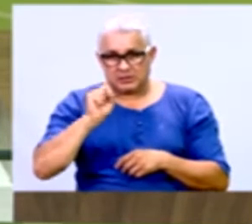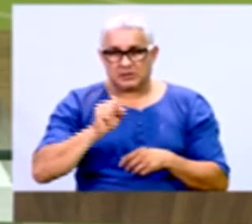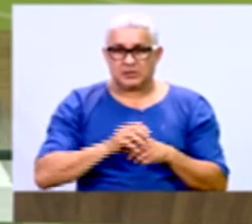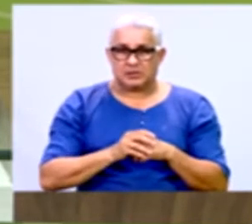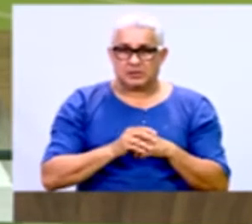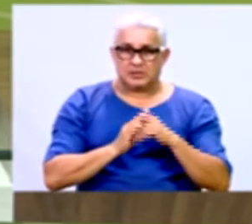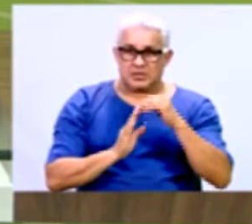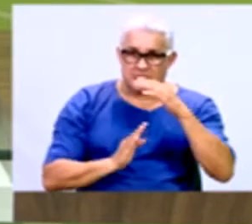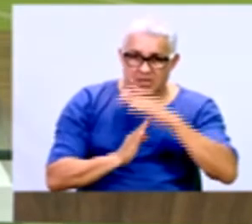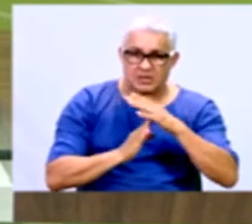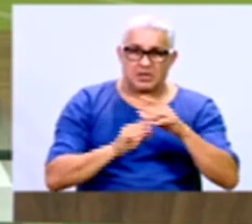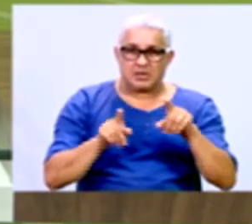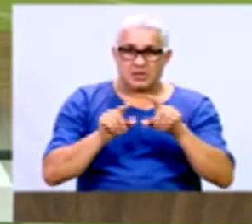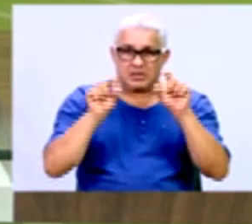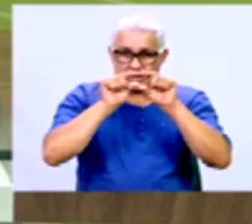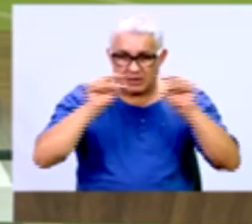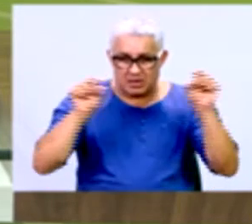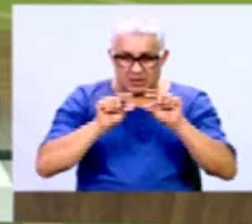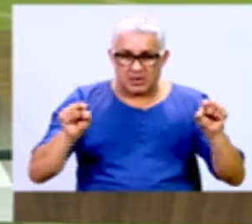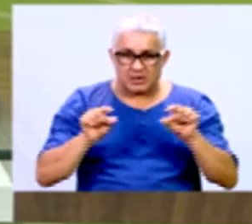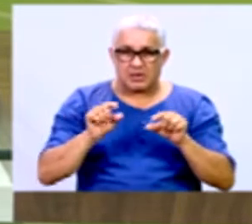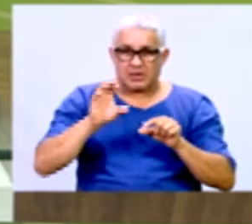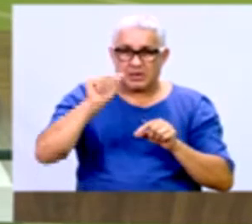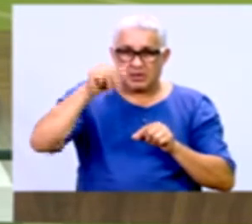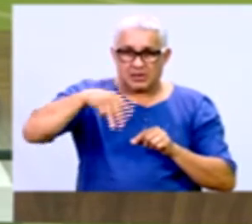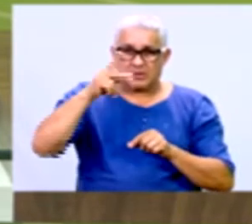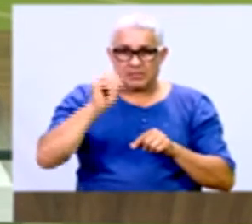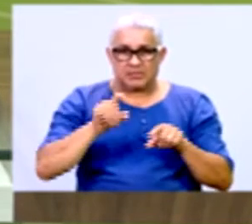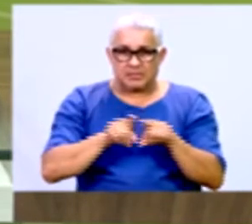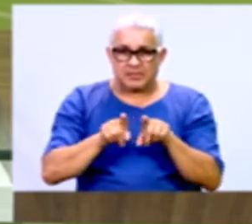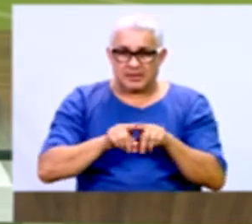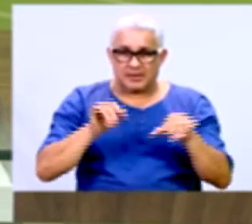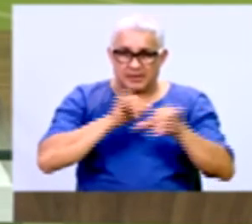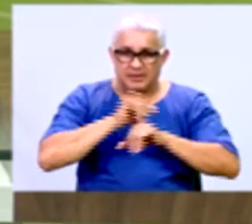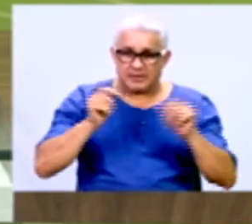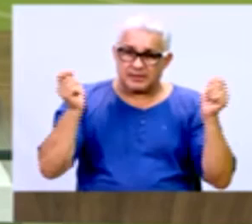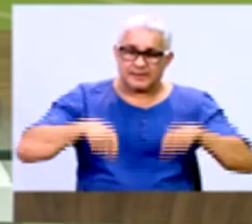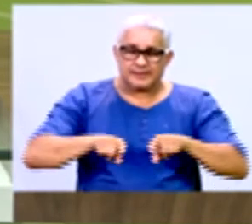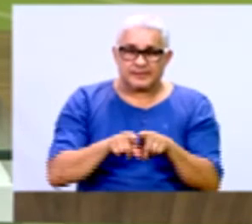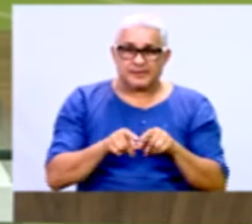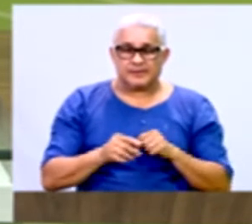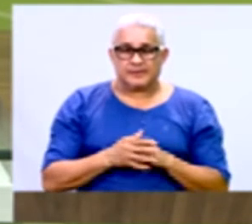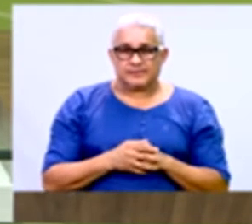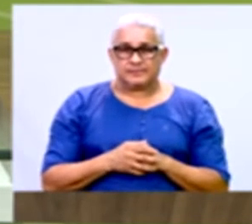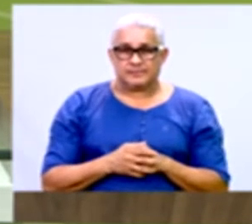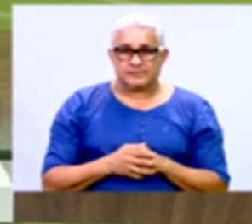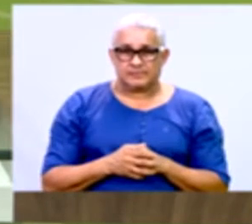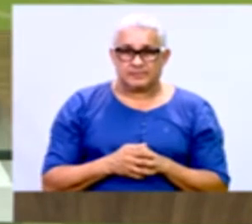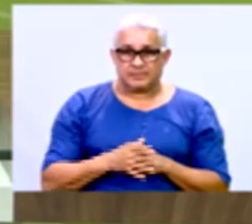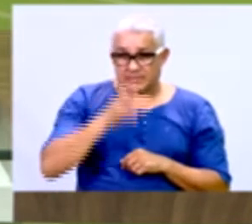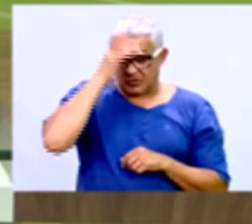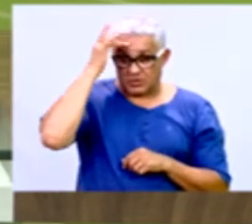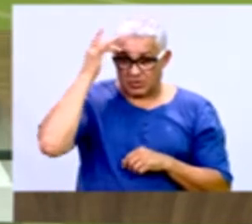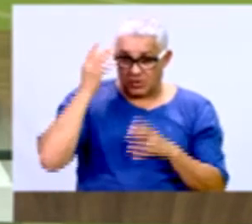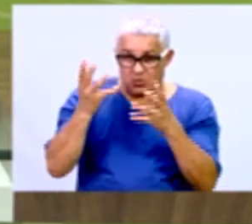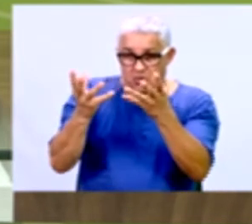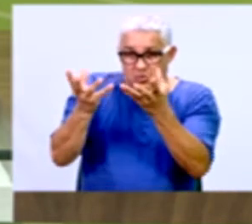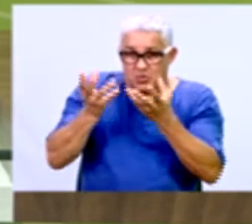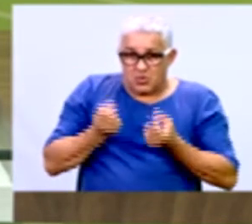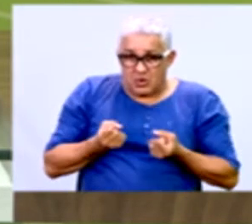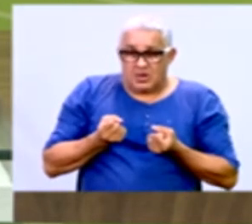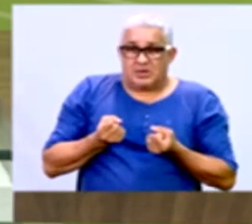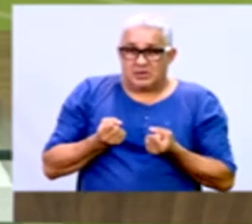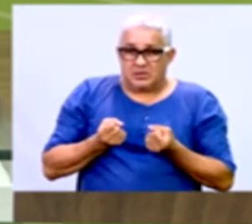cada campo, vamos dizer, cada conjunto de informações, permitia então que quem recebesse